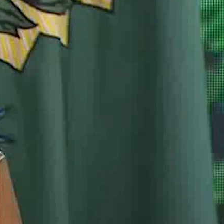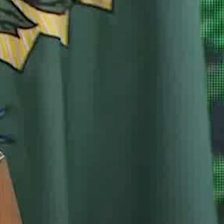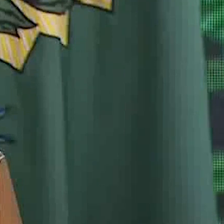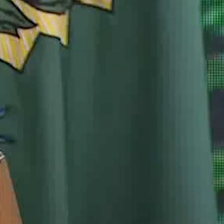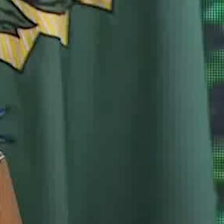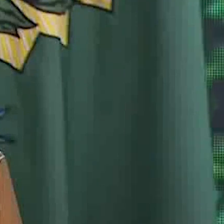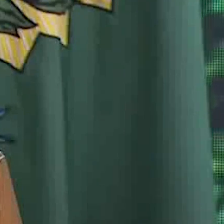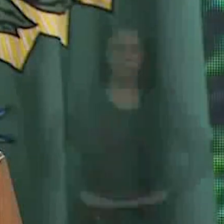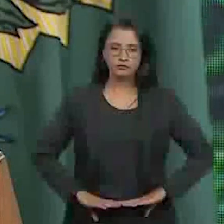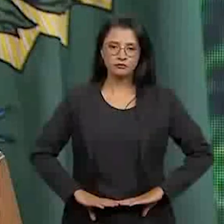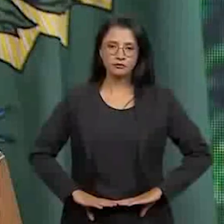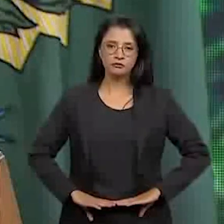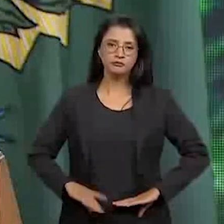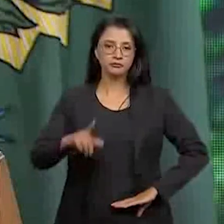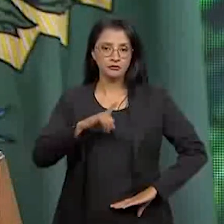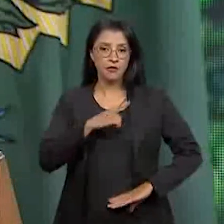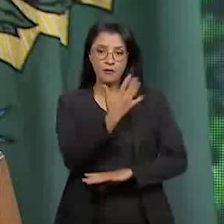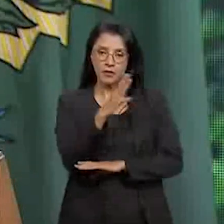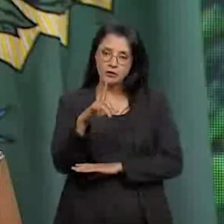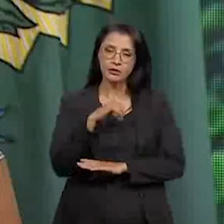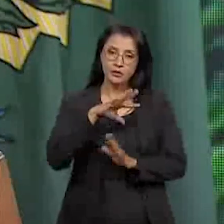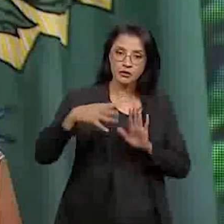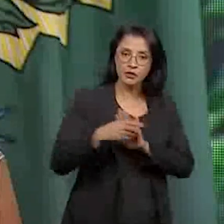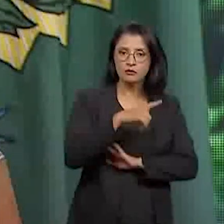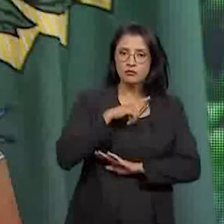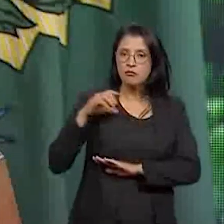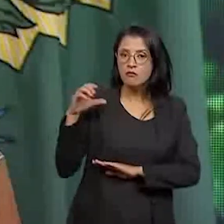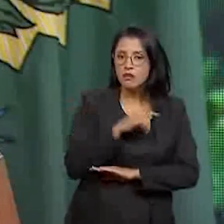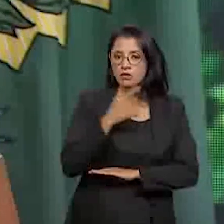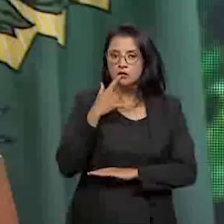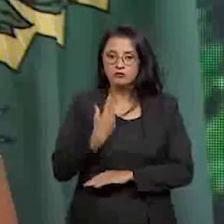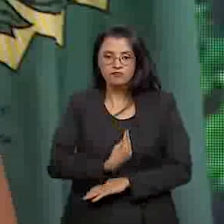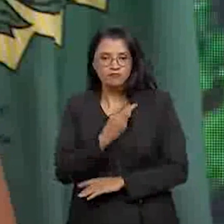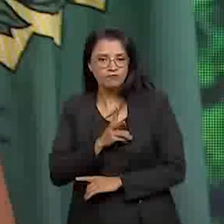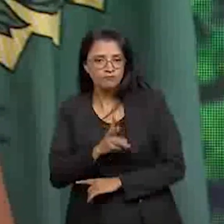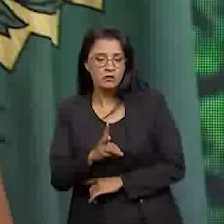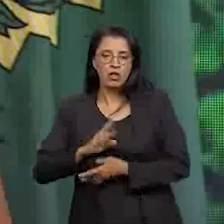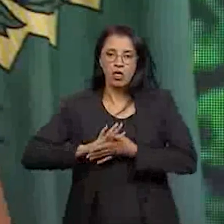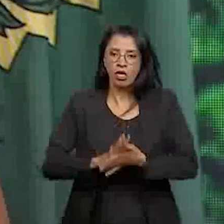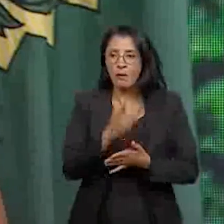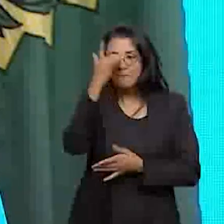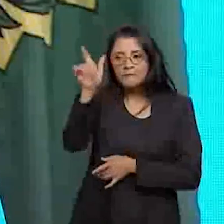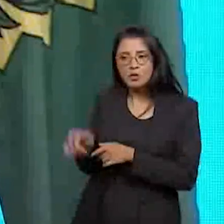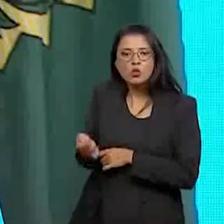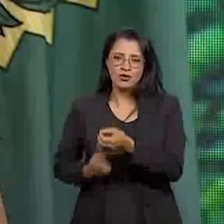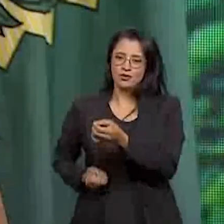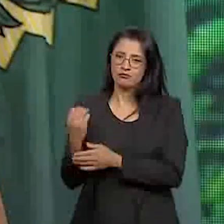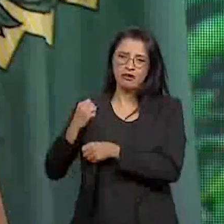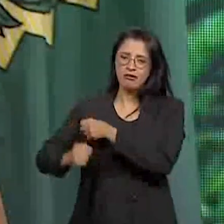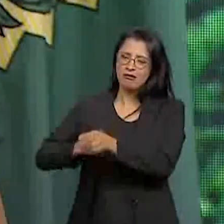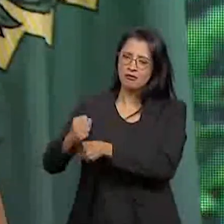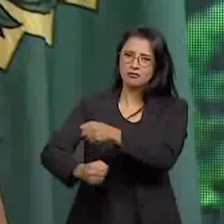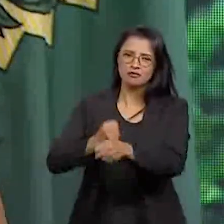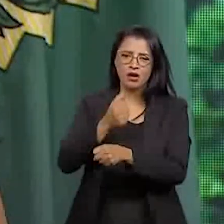Pressa de sobreviver à devastação causada por aquelas poucas pessoas que não querem enxergar o futuro.